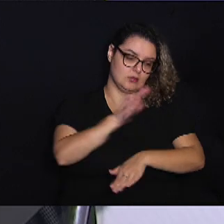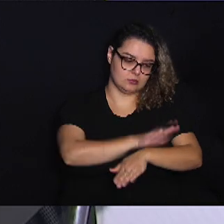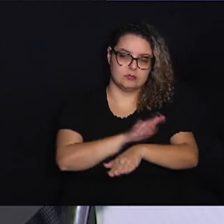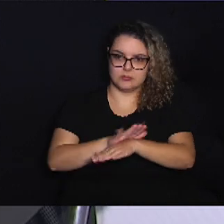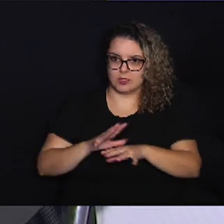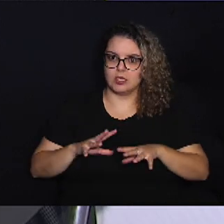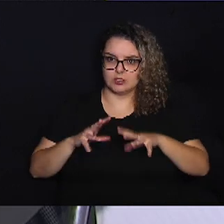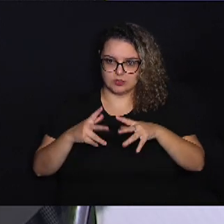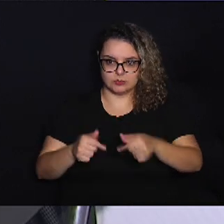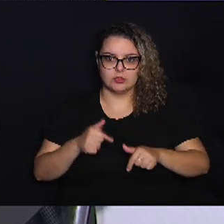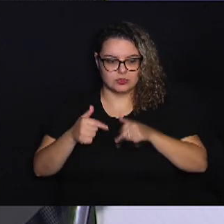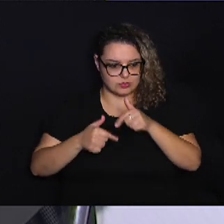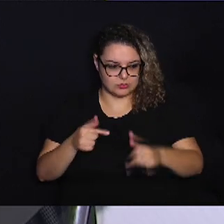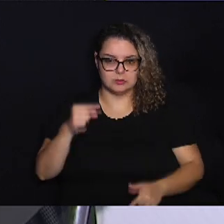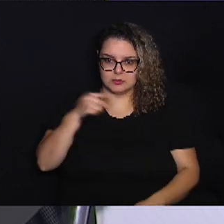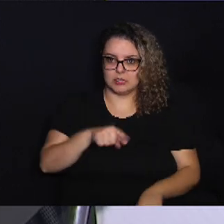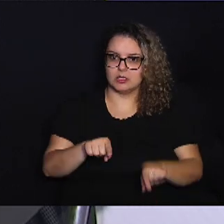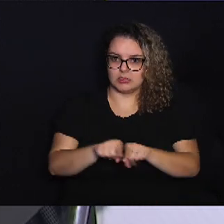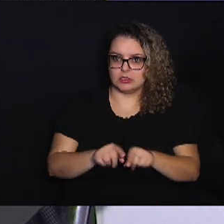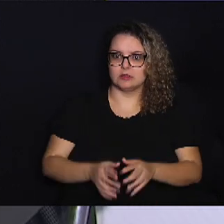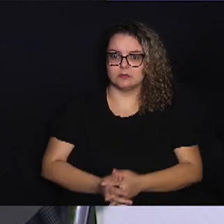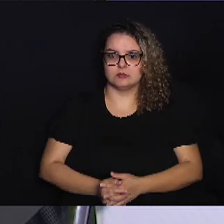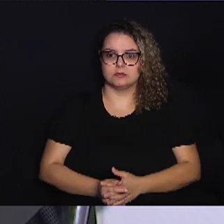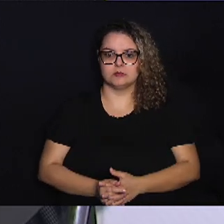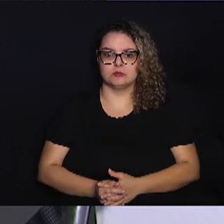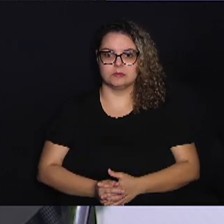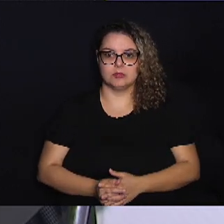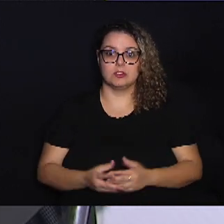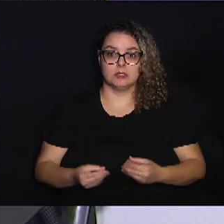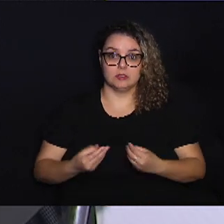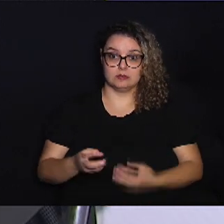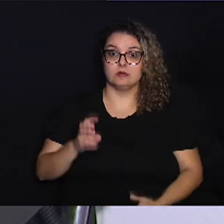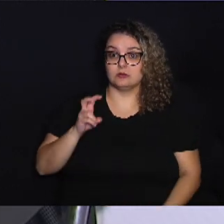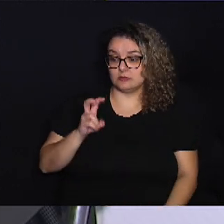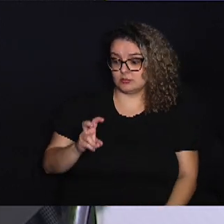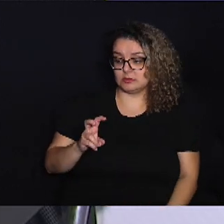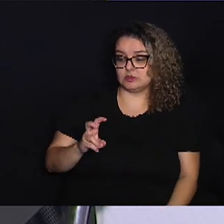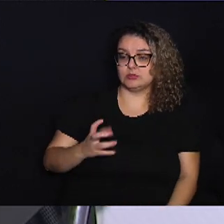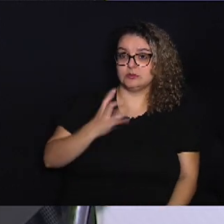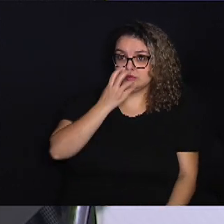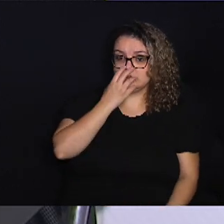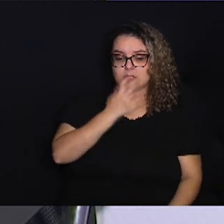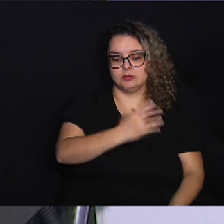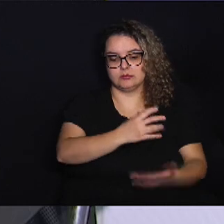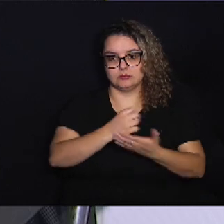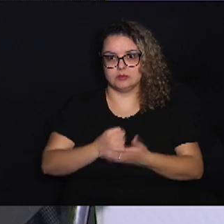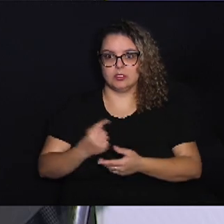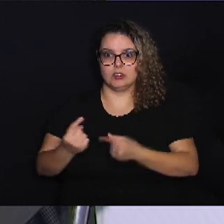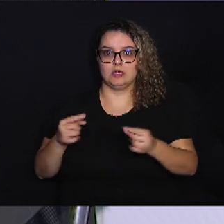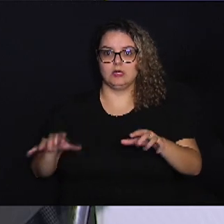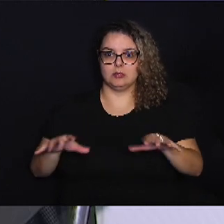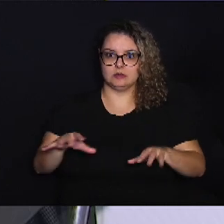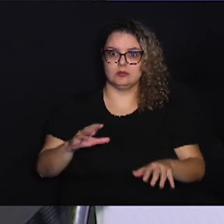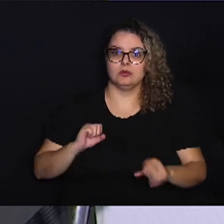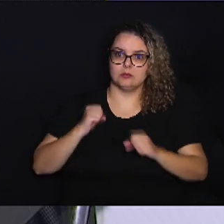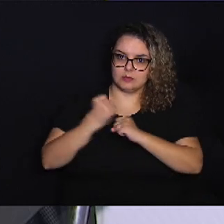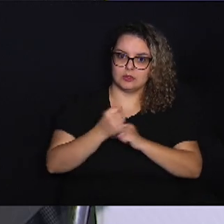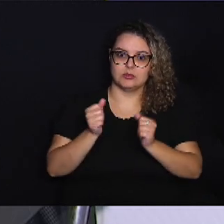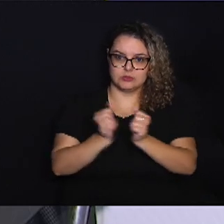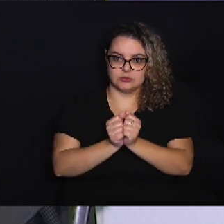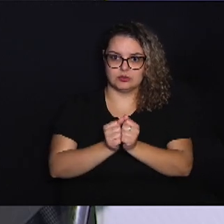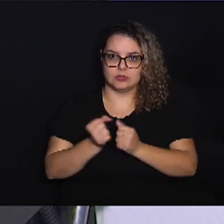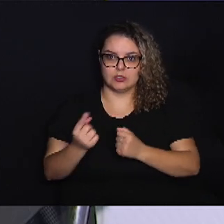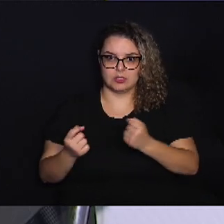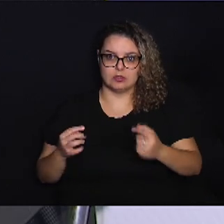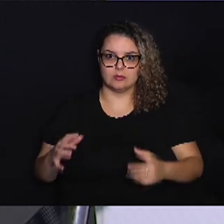o trabalho lá também e trouxemos 5 cães. Né? Aí cada ONG, cada protetor que estava junto trouxe alguns